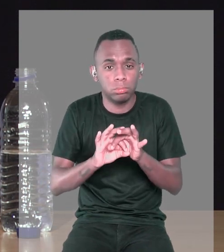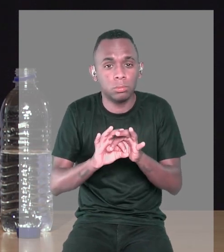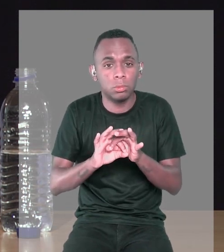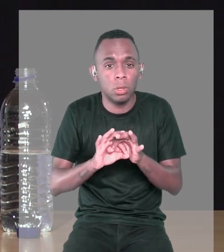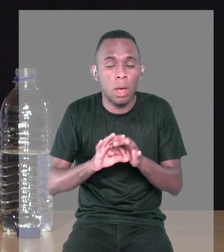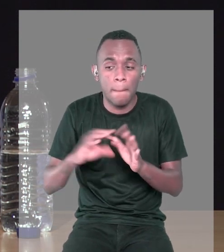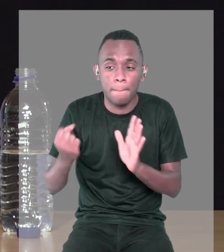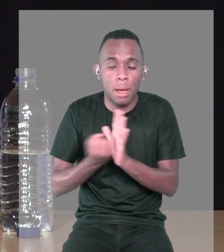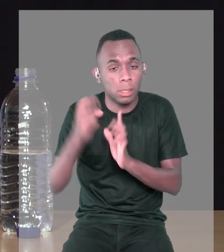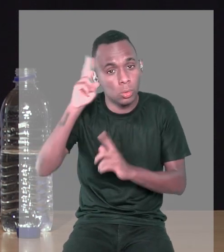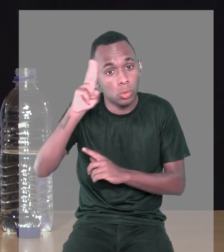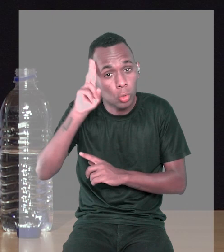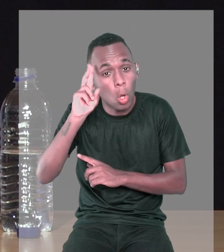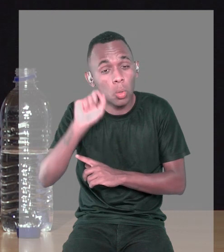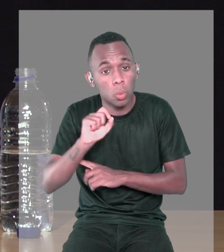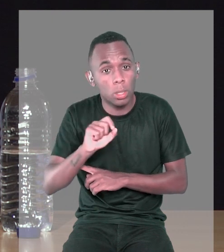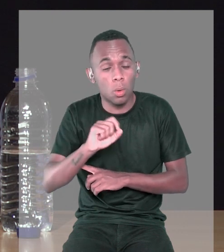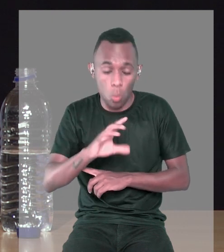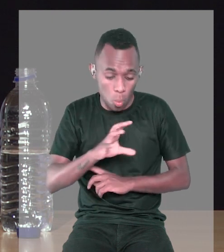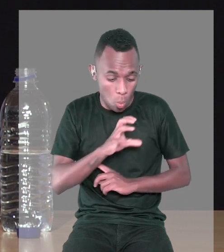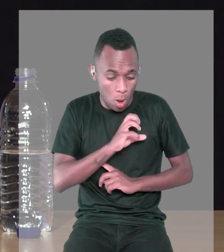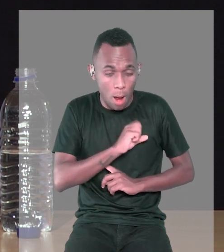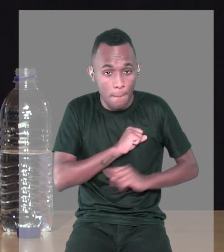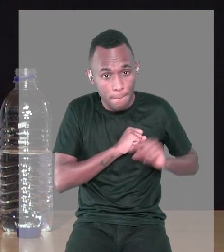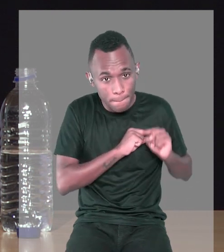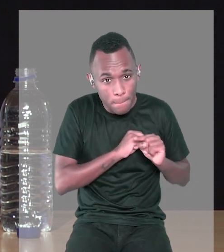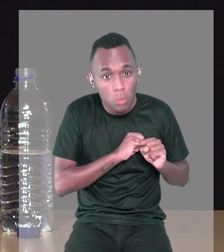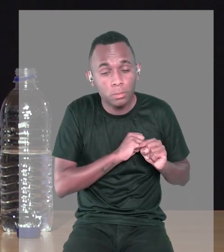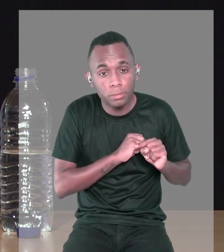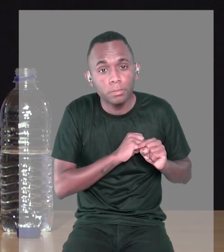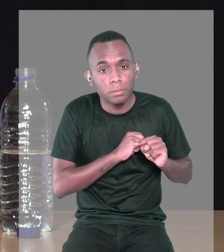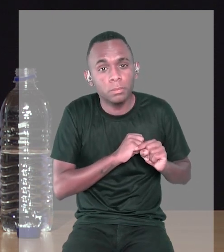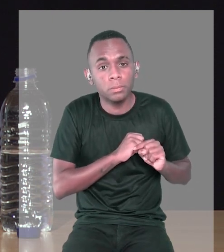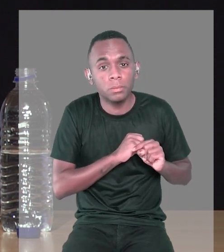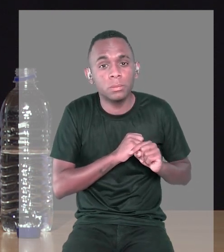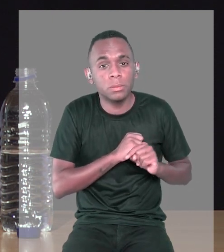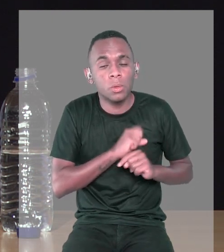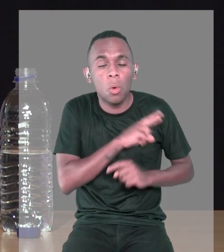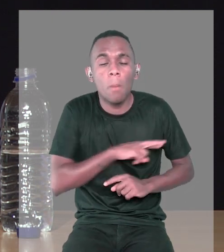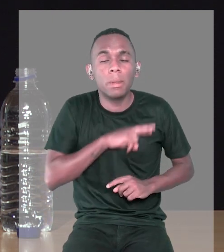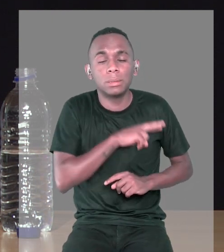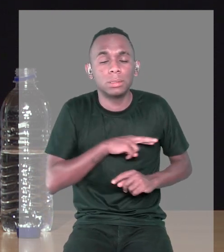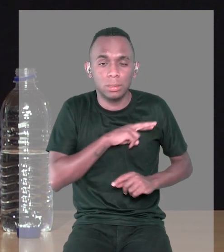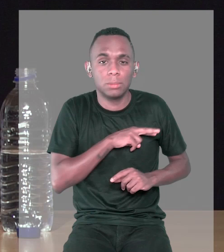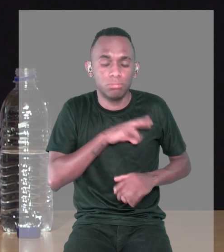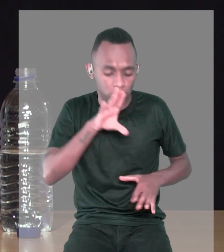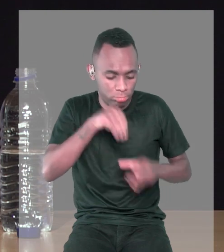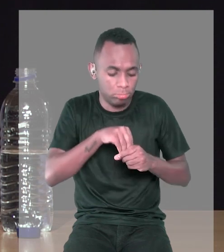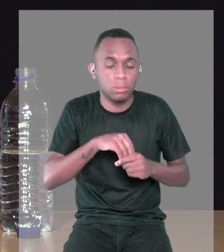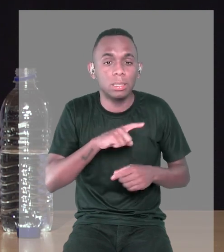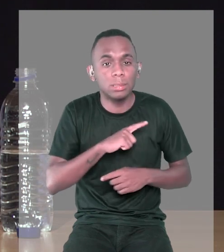filia-se à concepção histórica que dele, do amor, teve especialmente o